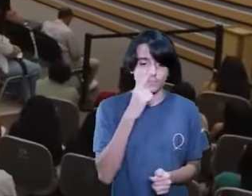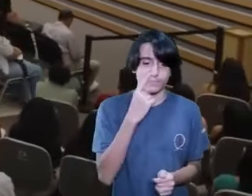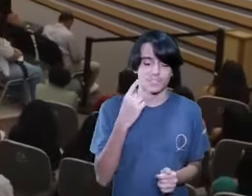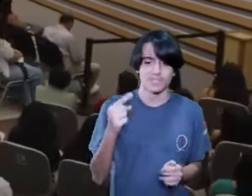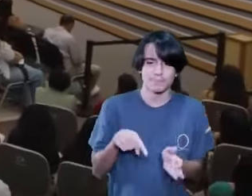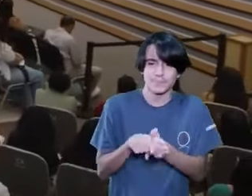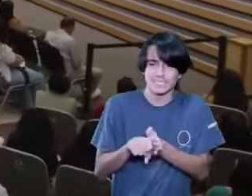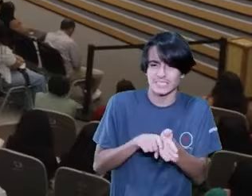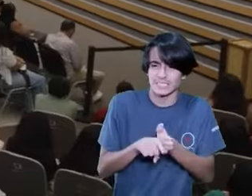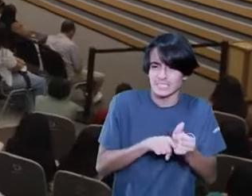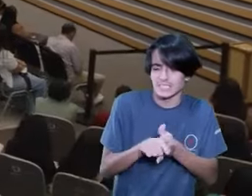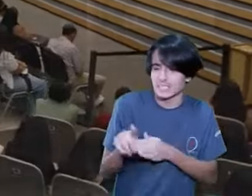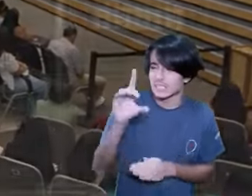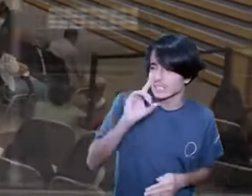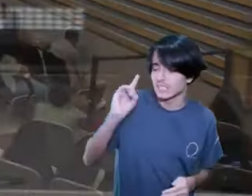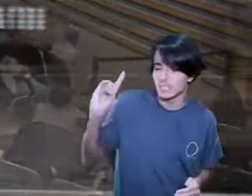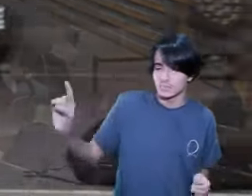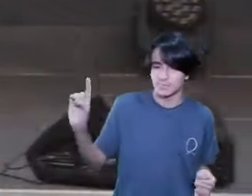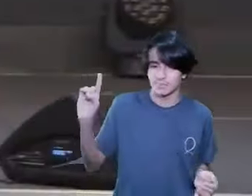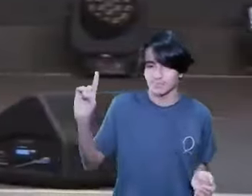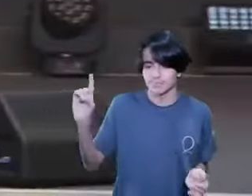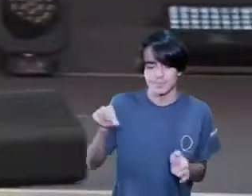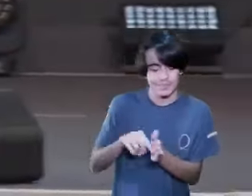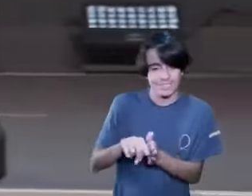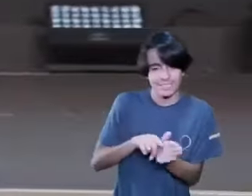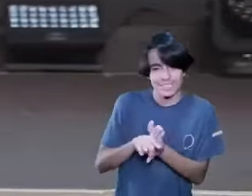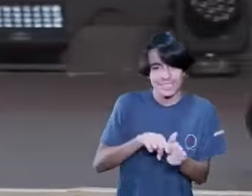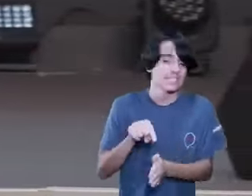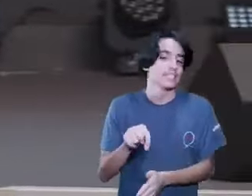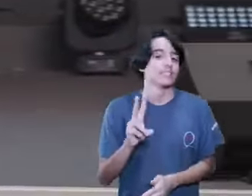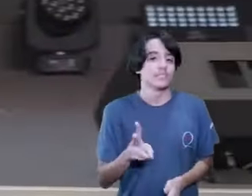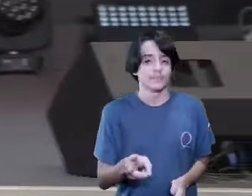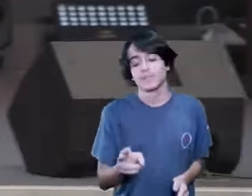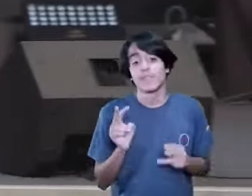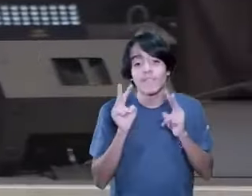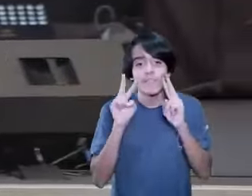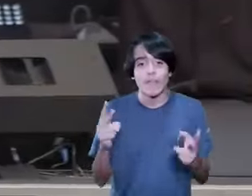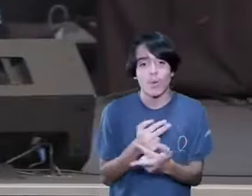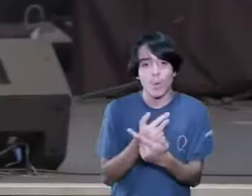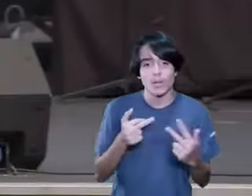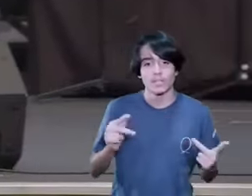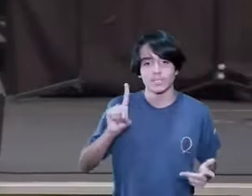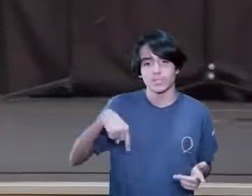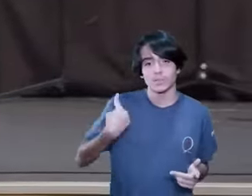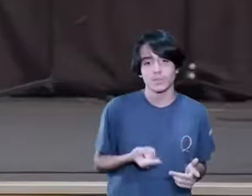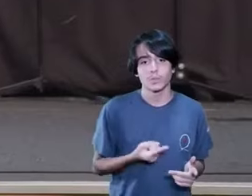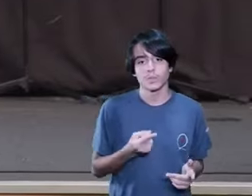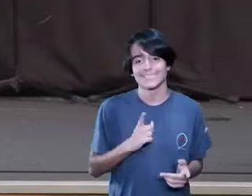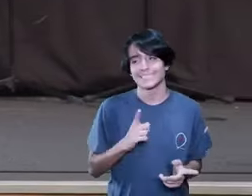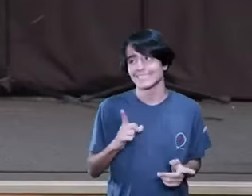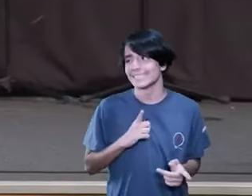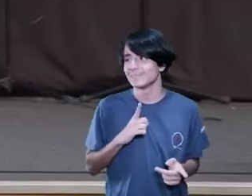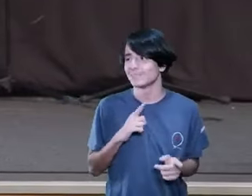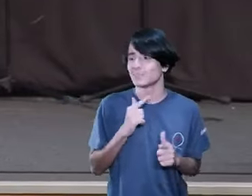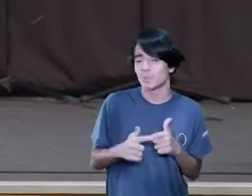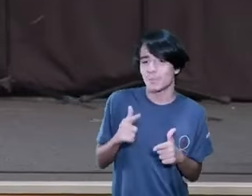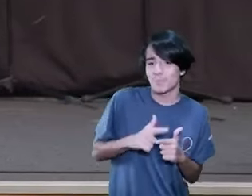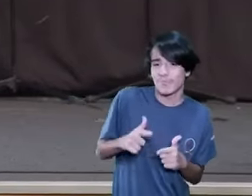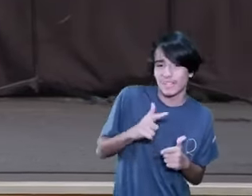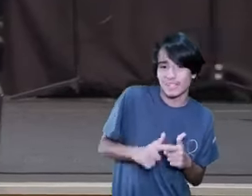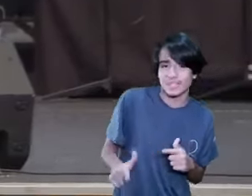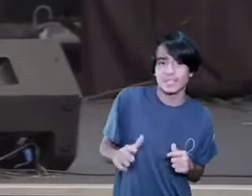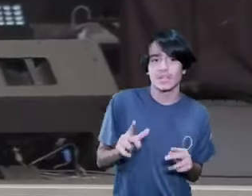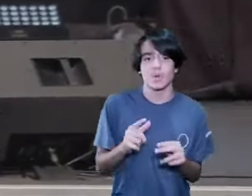de Deus, ele vai sempre ver coisas que nós temos dificuldades